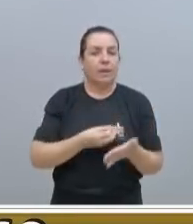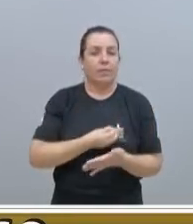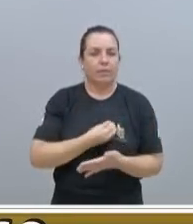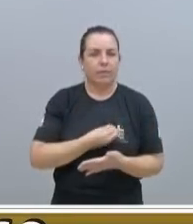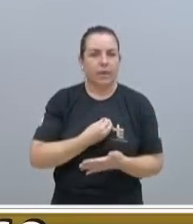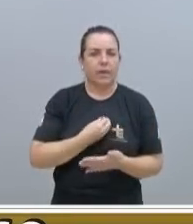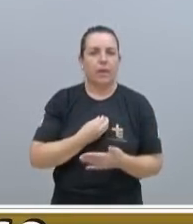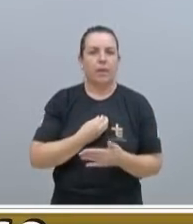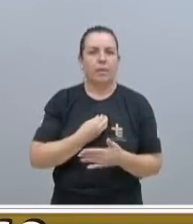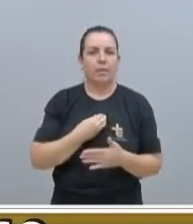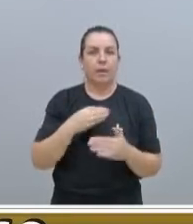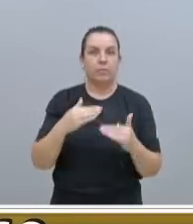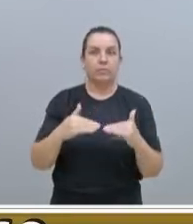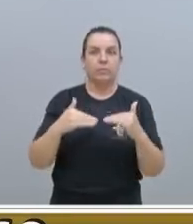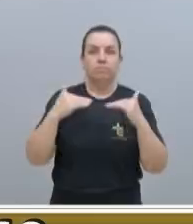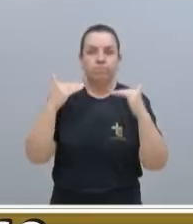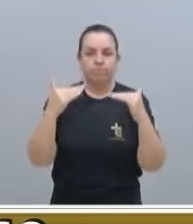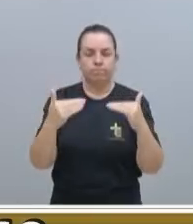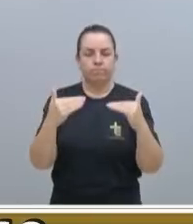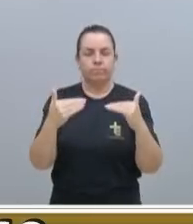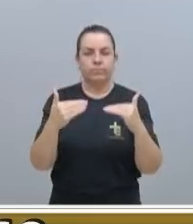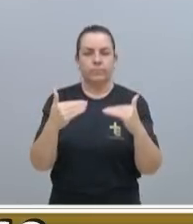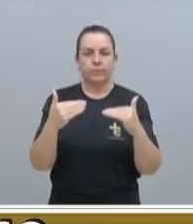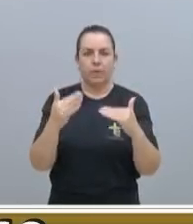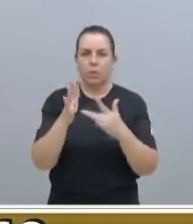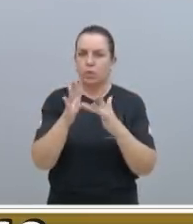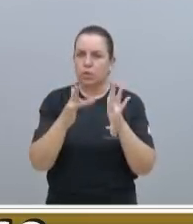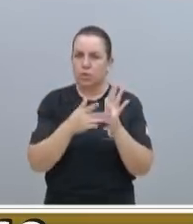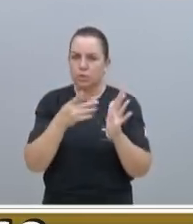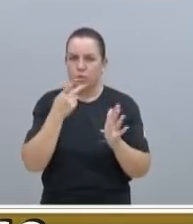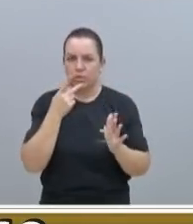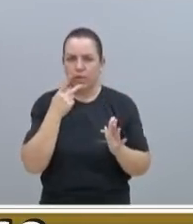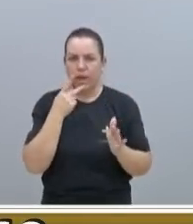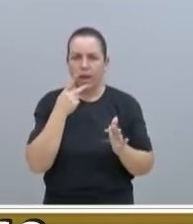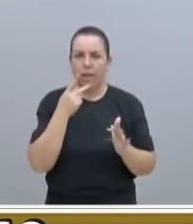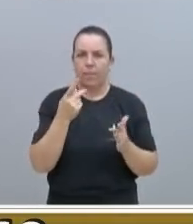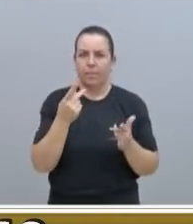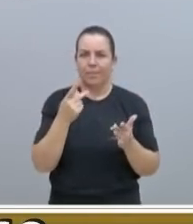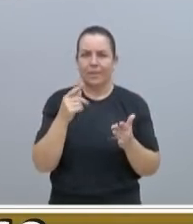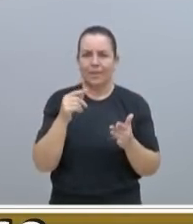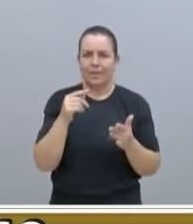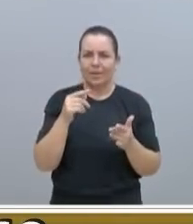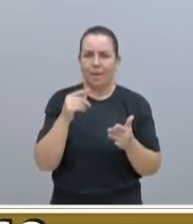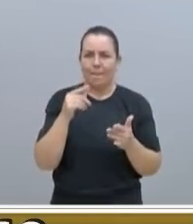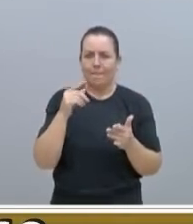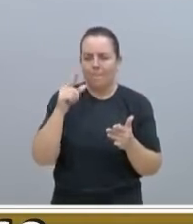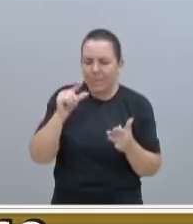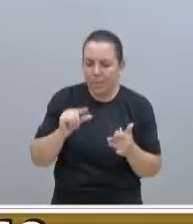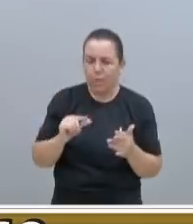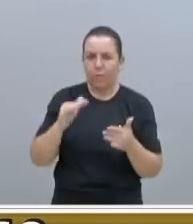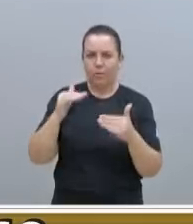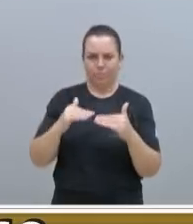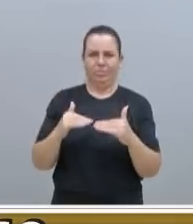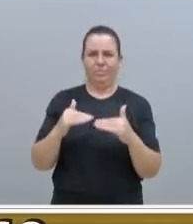pequenino aqui jesus diz que aquela ovelha que se desgarrou que diz que deus é capaz de deixar 99